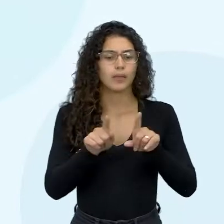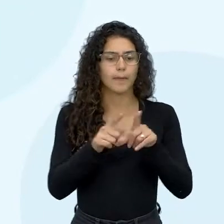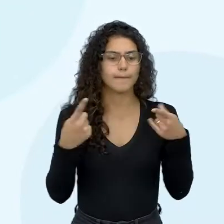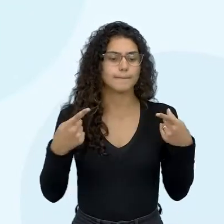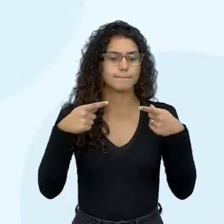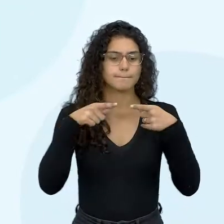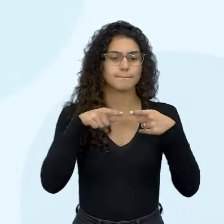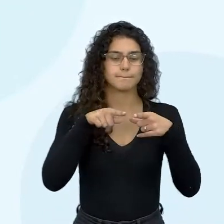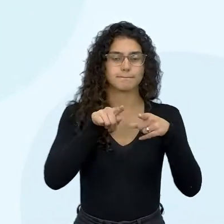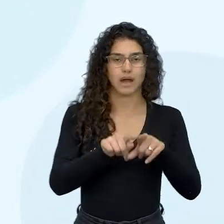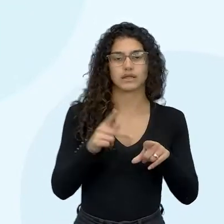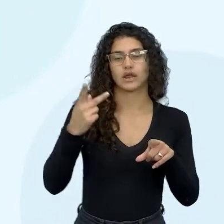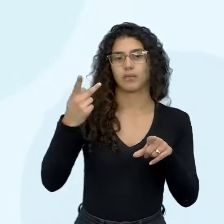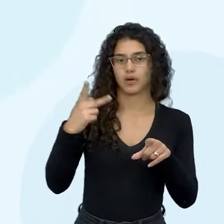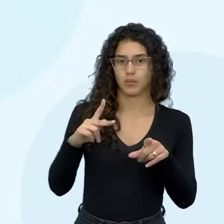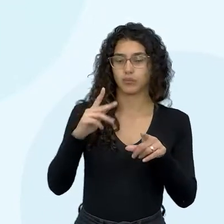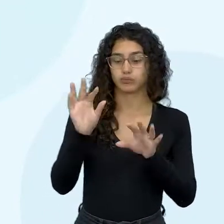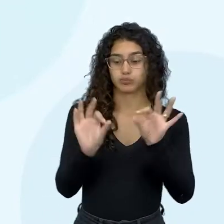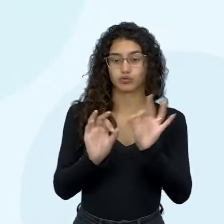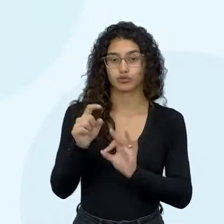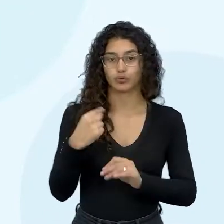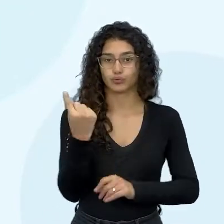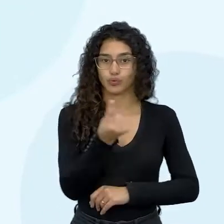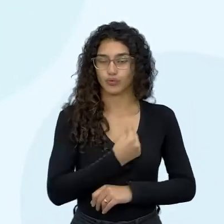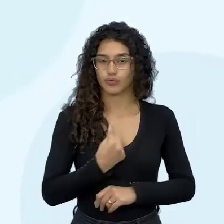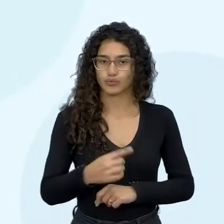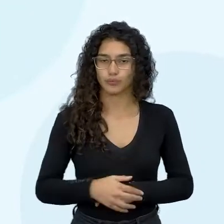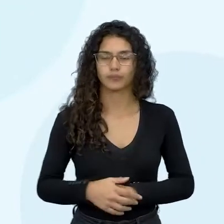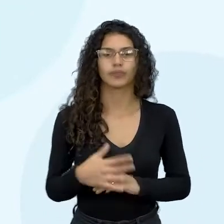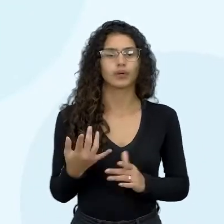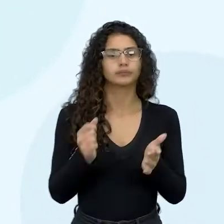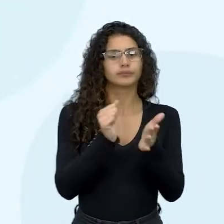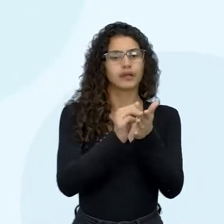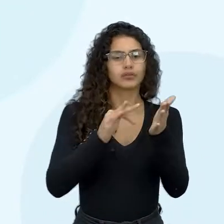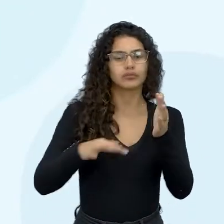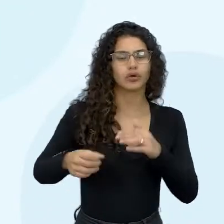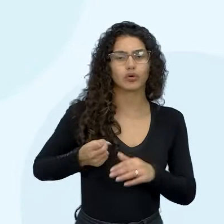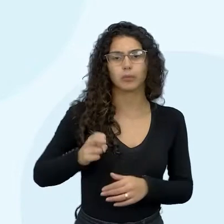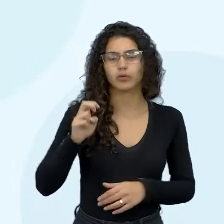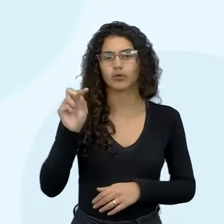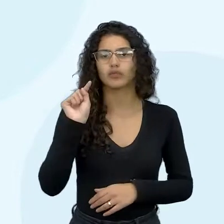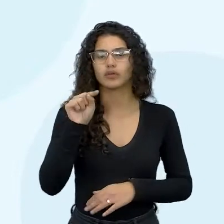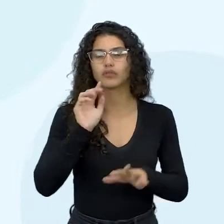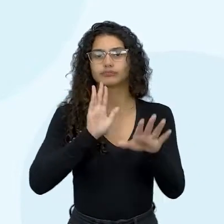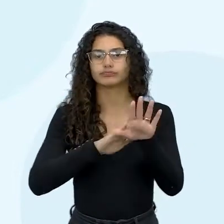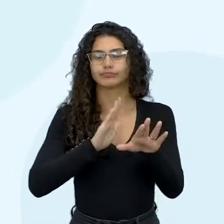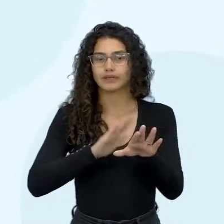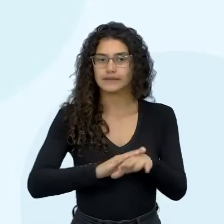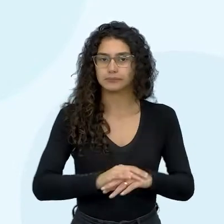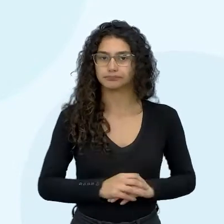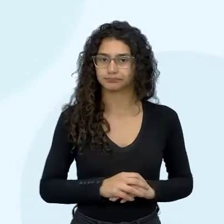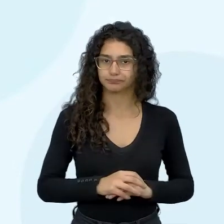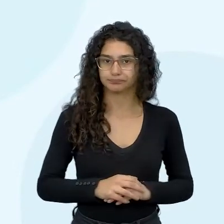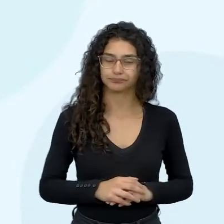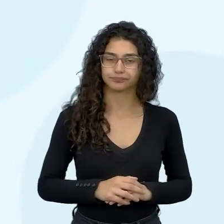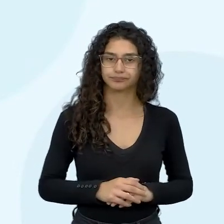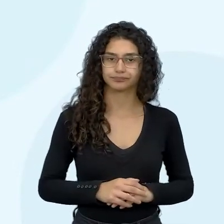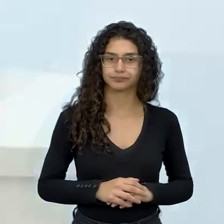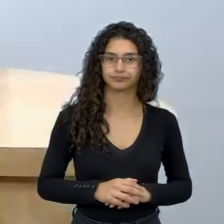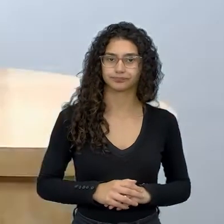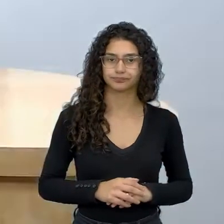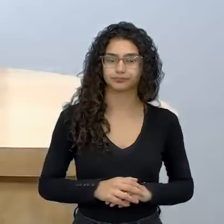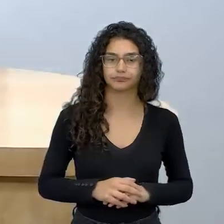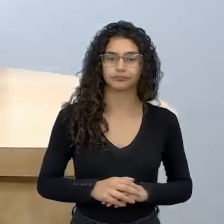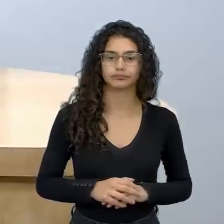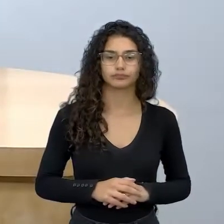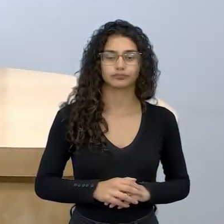patrocinadores para ele. Então, olha só, nessa atividade 5, o que vocês vão ter que estar fazendo, né?